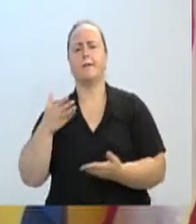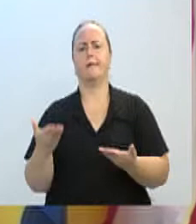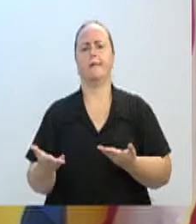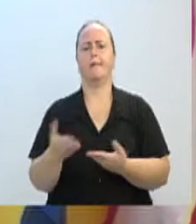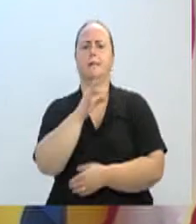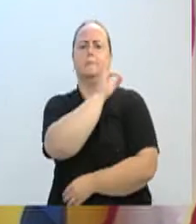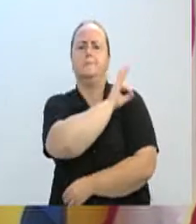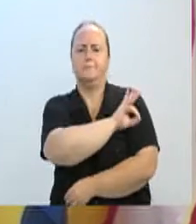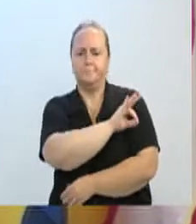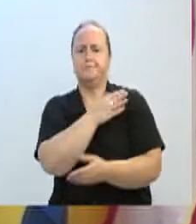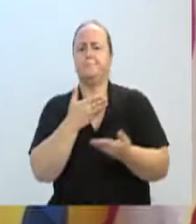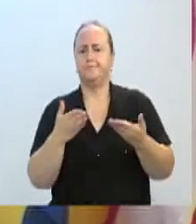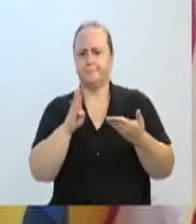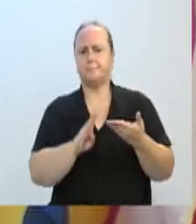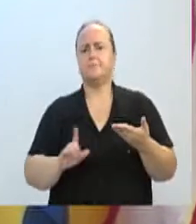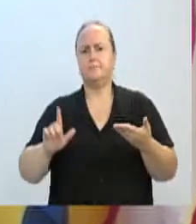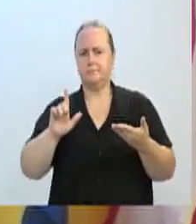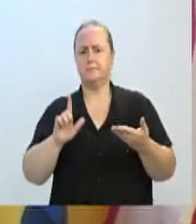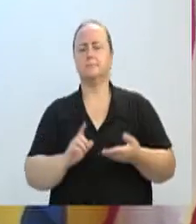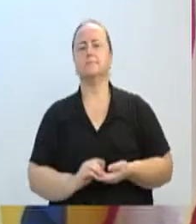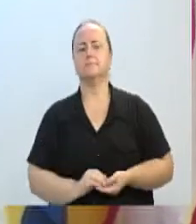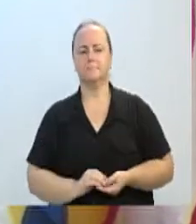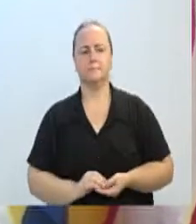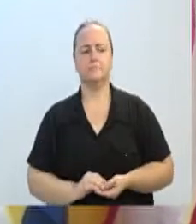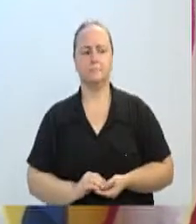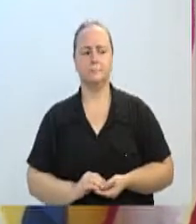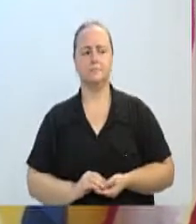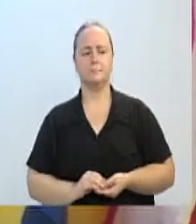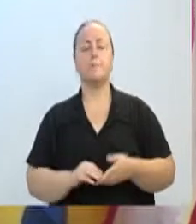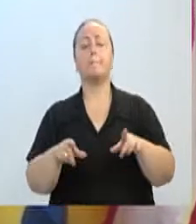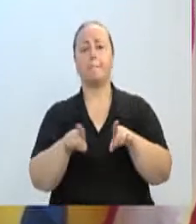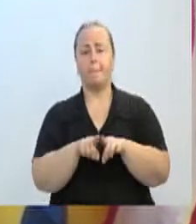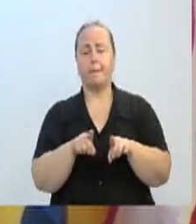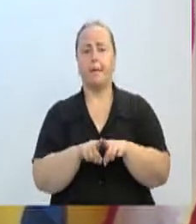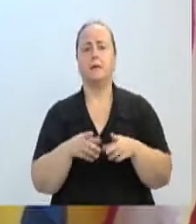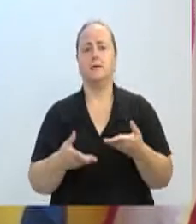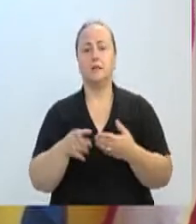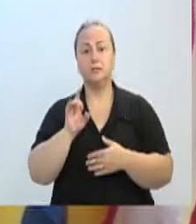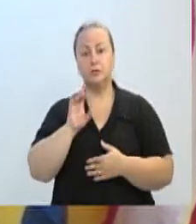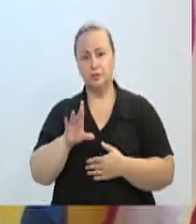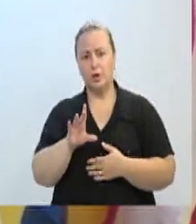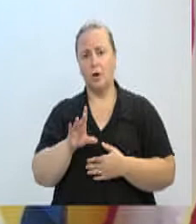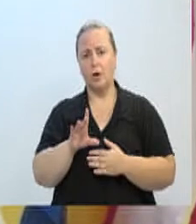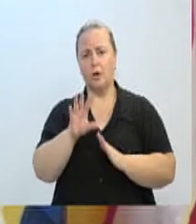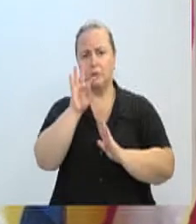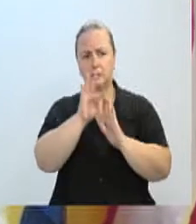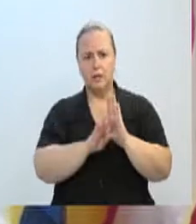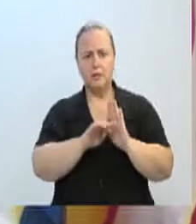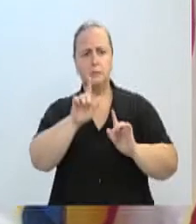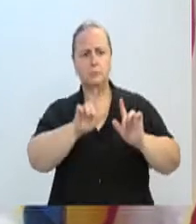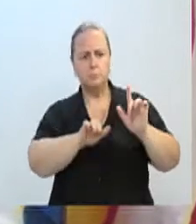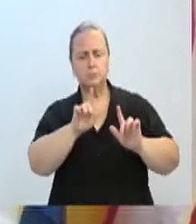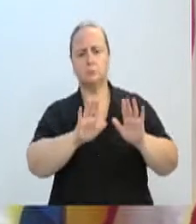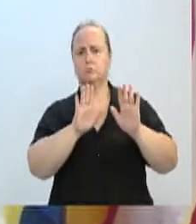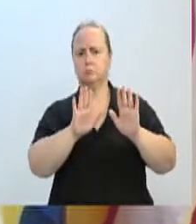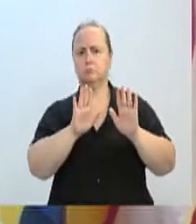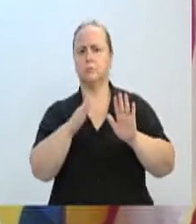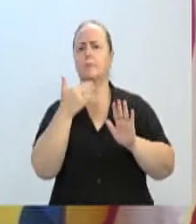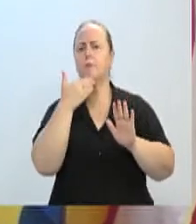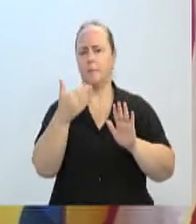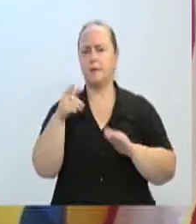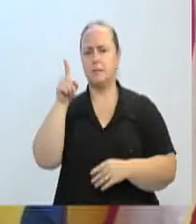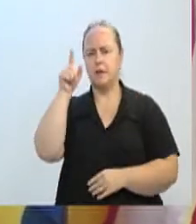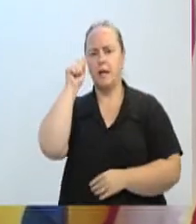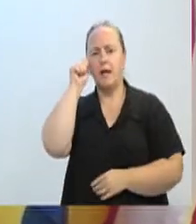nos preocupa bastante, e a gente tem recebido, inclusive não só matérias, Ari, se puder fazer a gentileza, colocando aqui na tela,